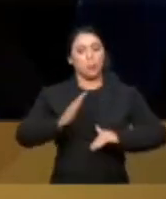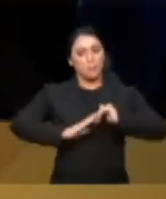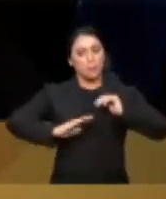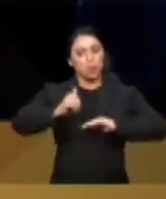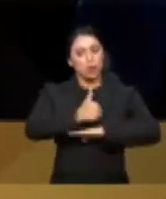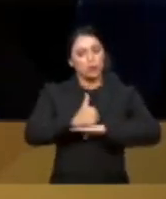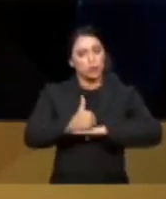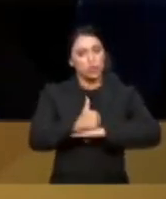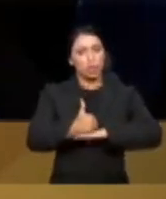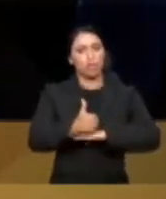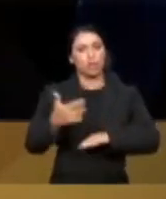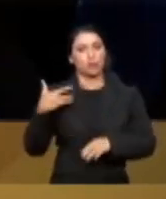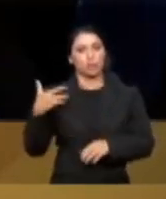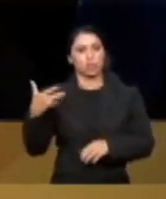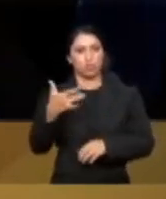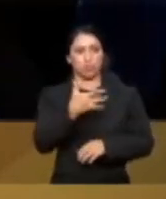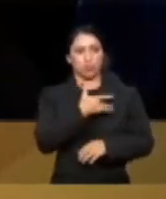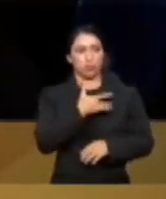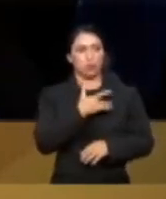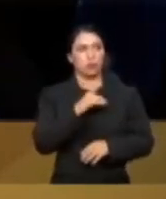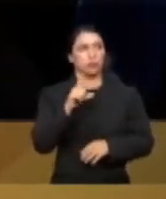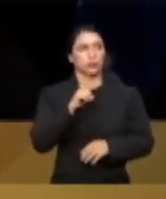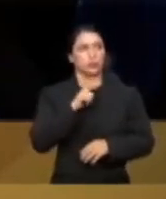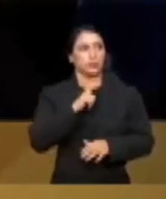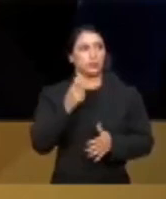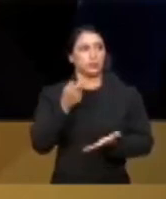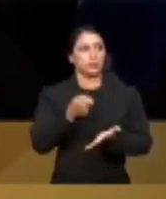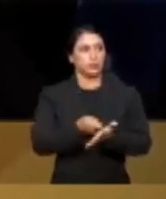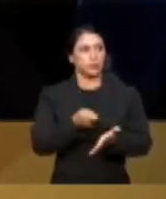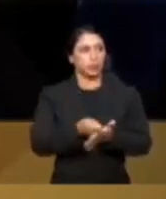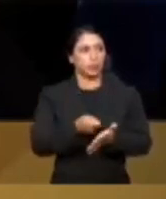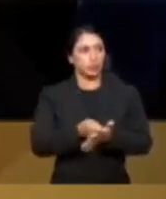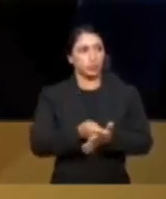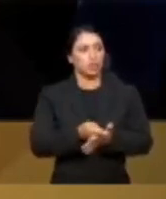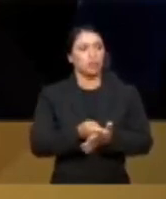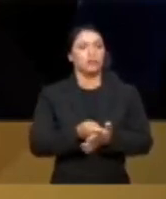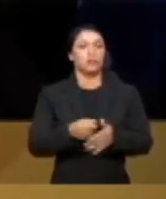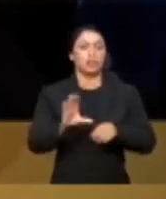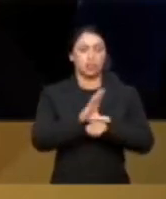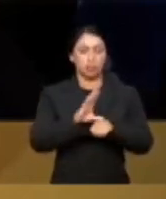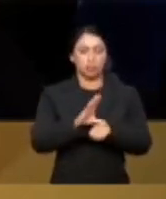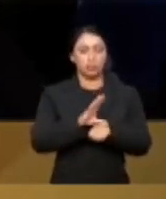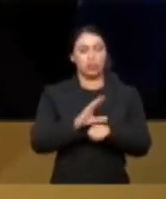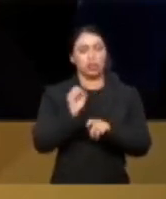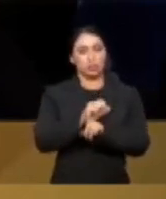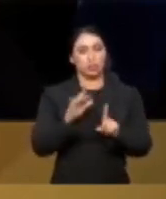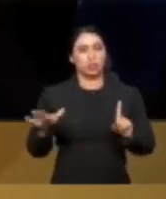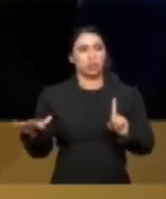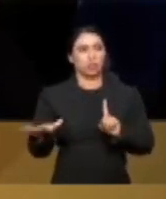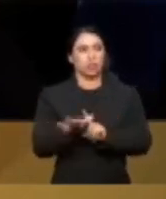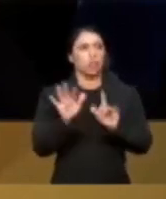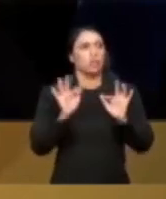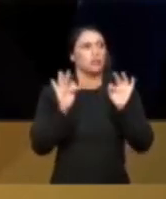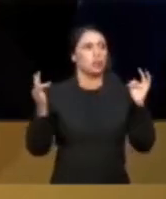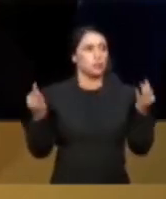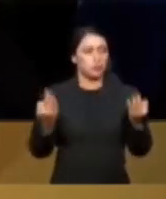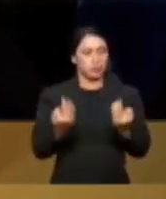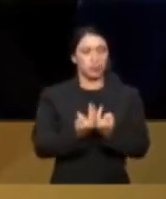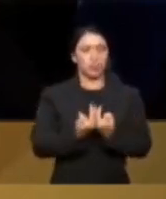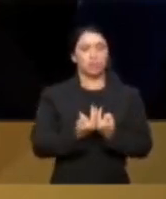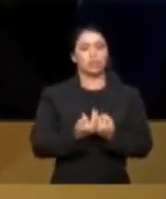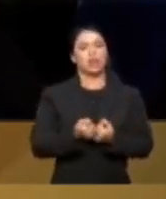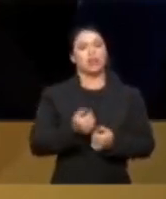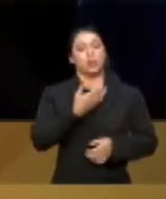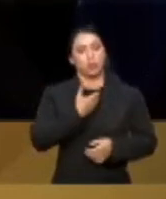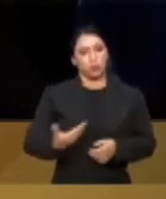baseada em critérios técnicos, tendo em conta o dever constitucional de a família, a sociedade e o Estado